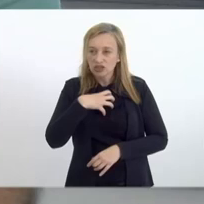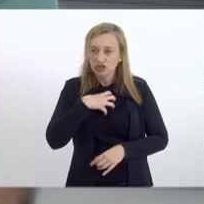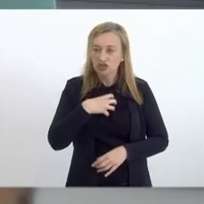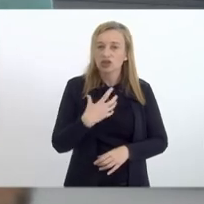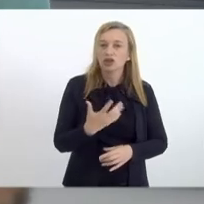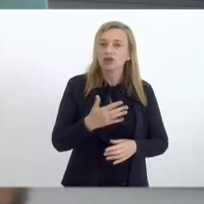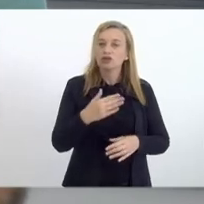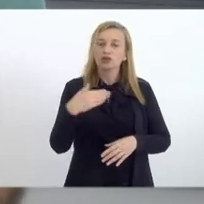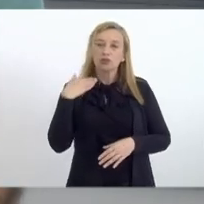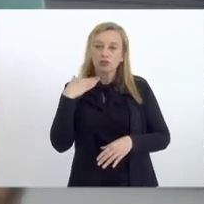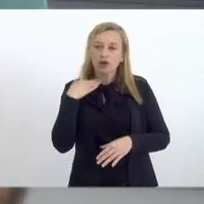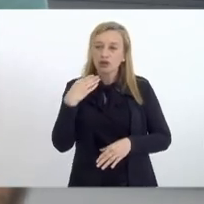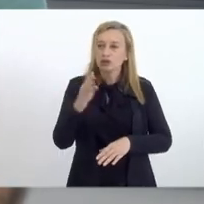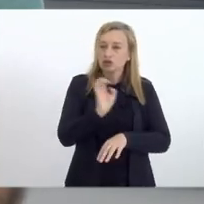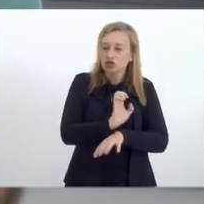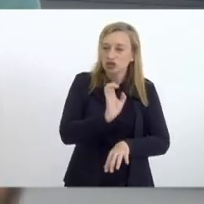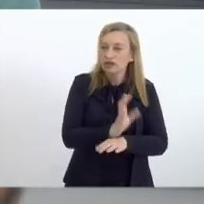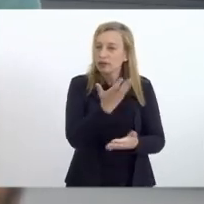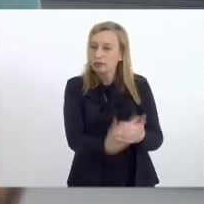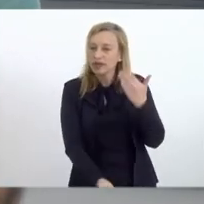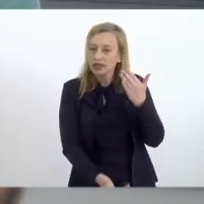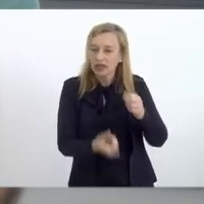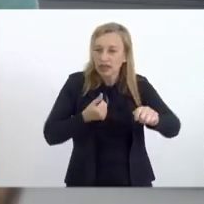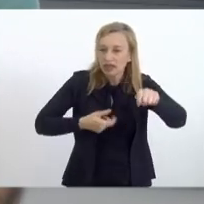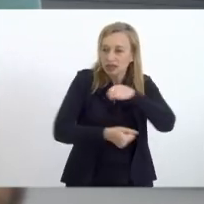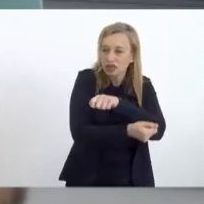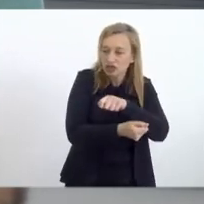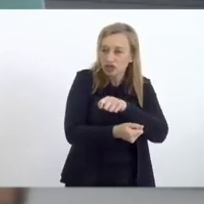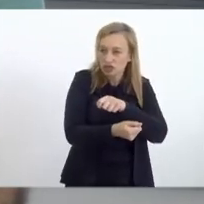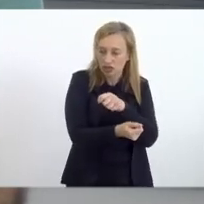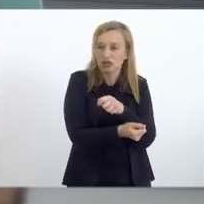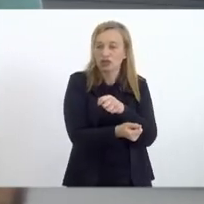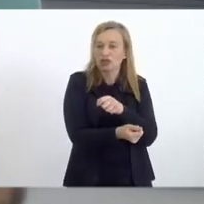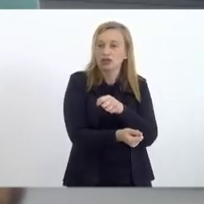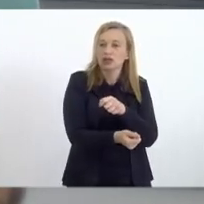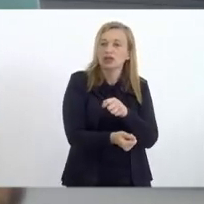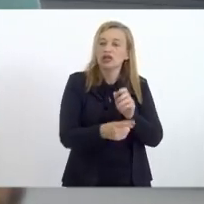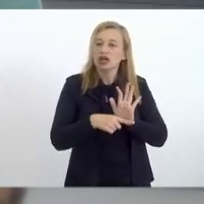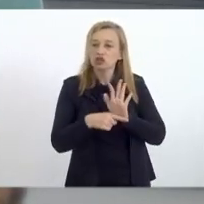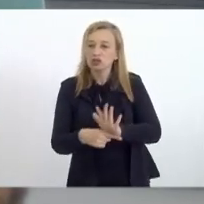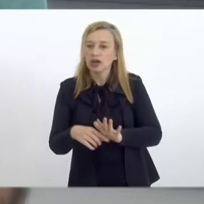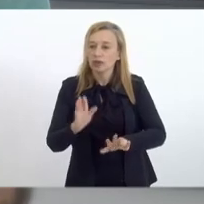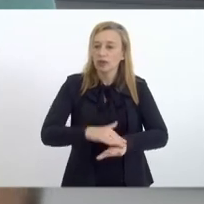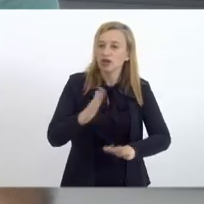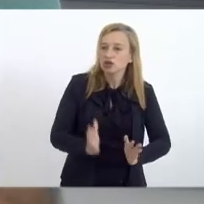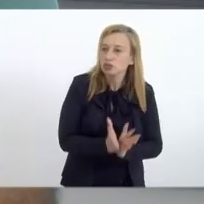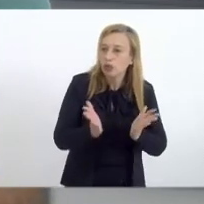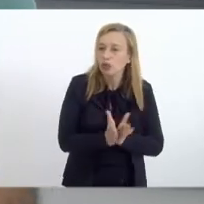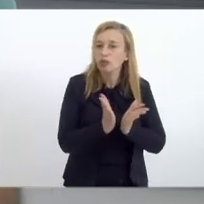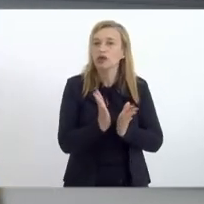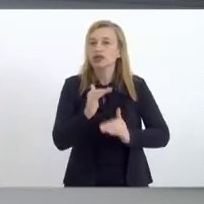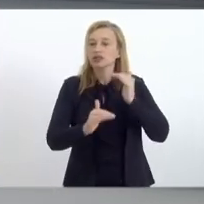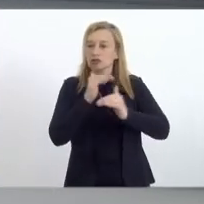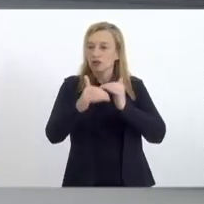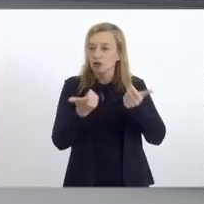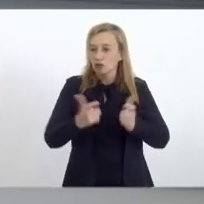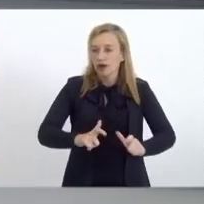Estado perdem a capacidade de investir, gerar renda, auxiliar os mais carentes e desenvolver economicamente a